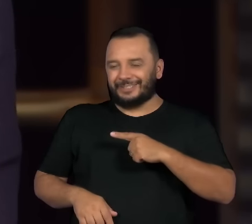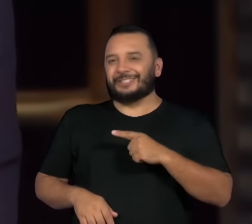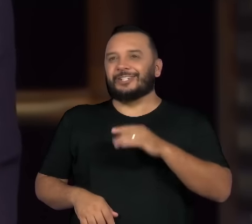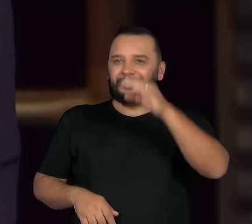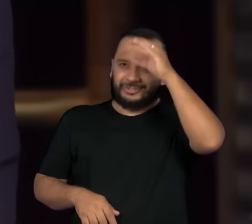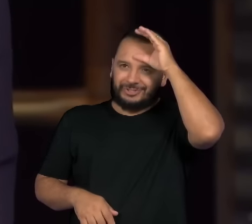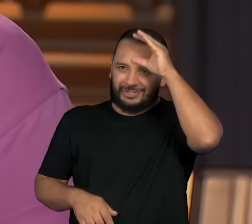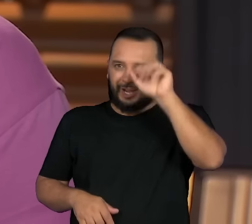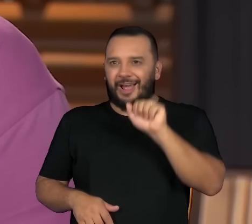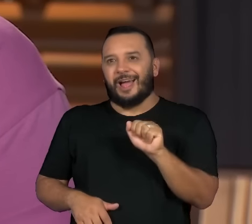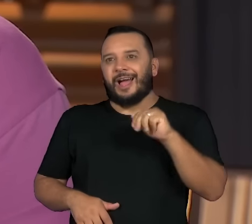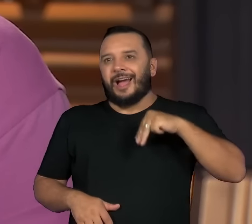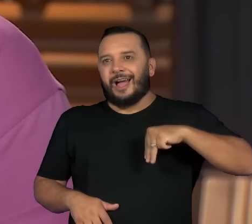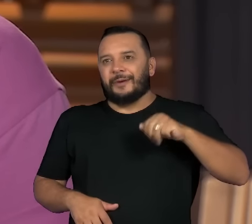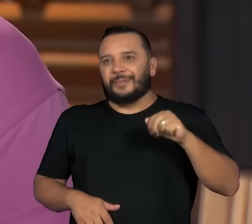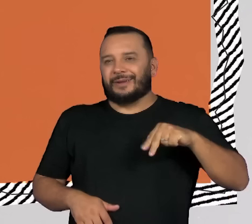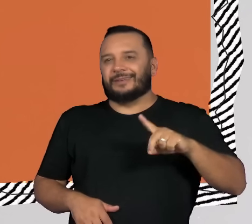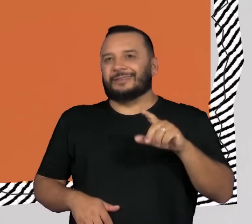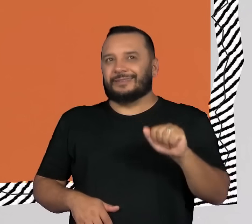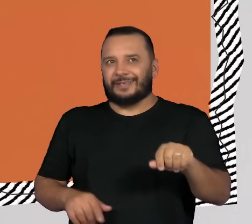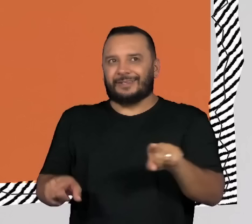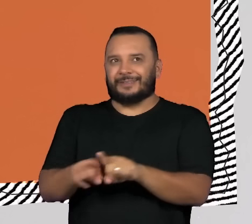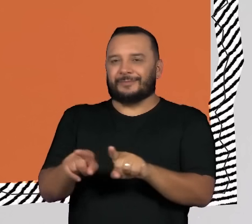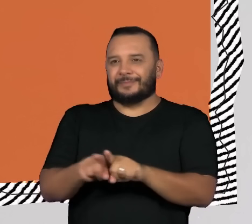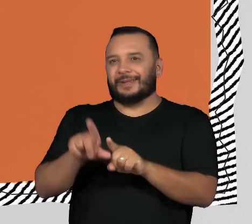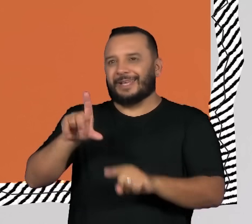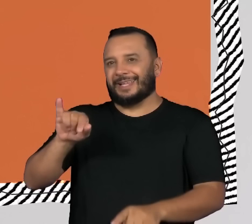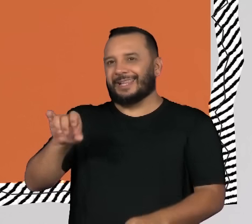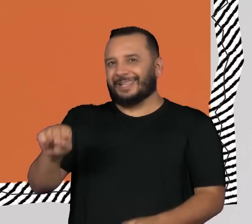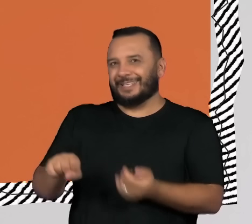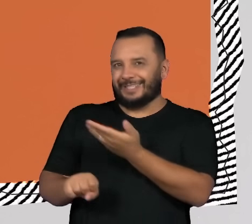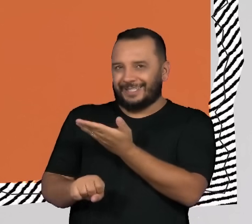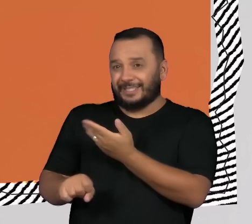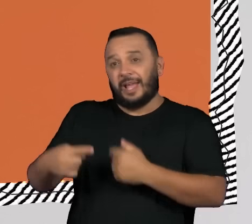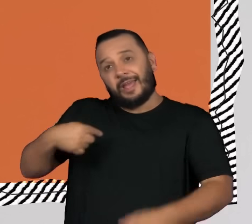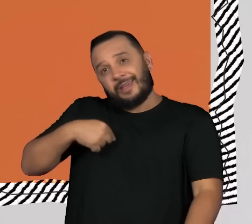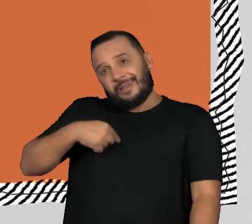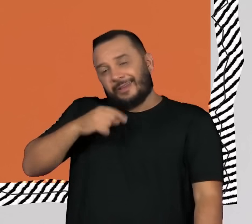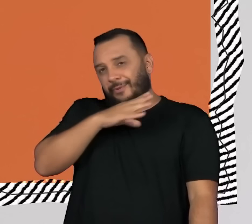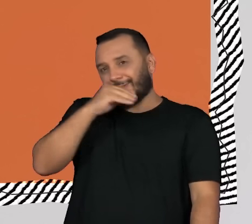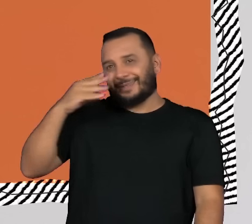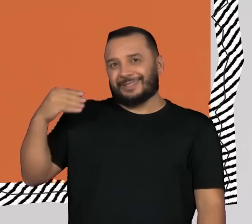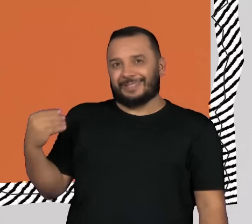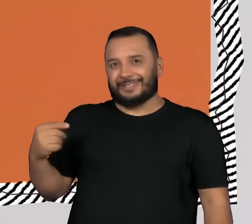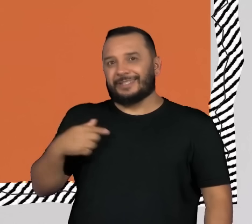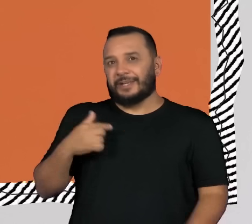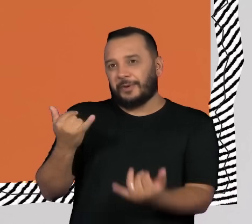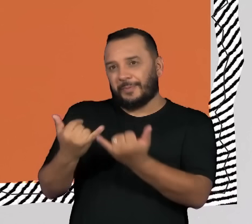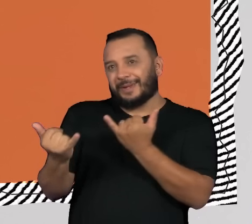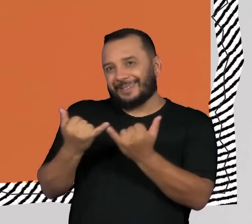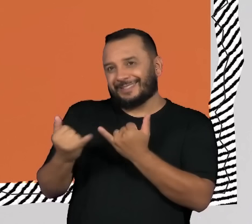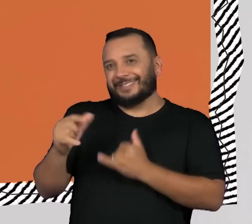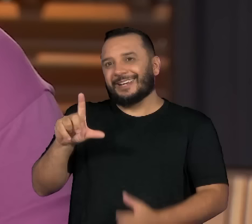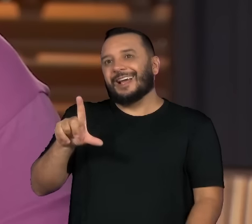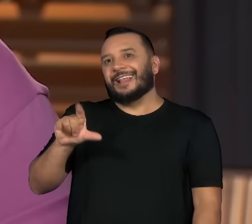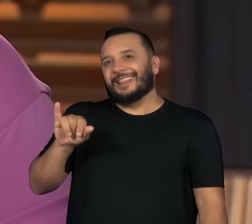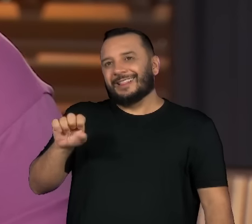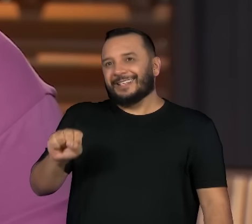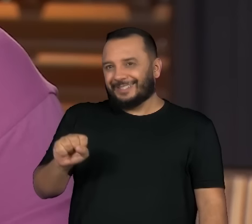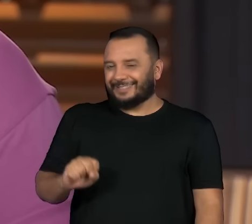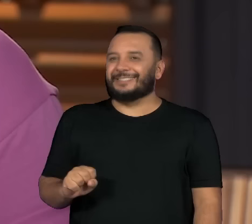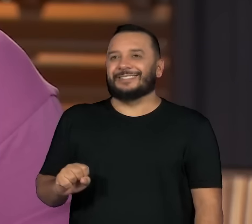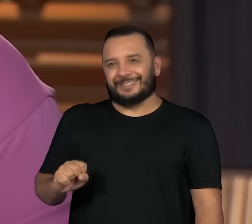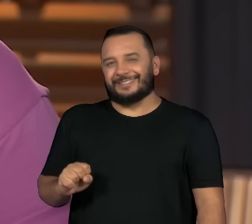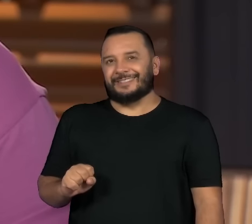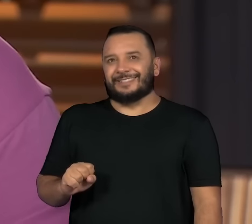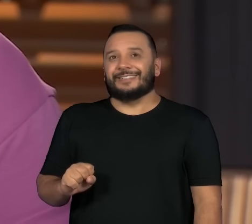Amanda. Mas Liz é uma eu adolescente. Eu era muito mais parecida com Liz. Na verdade, eu acho que Liz